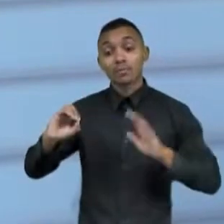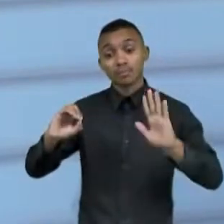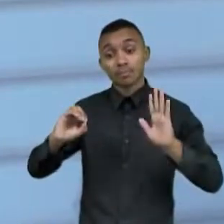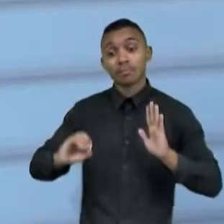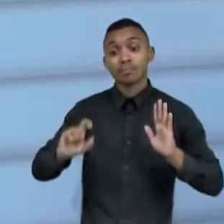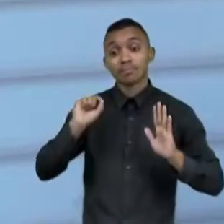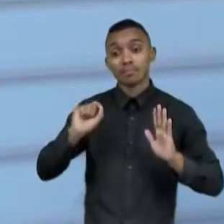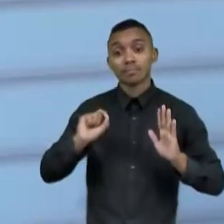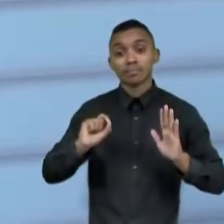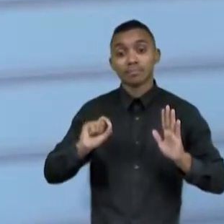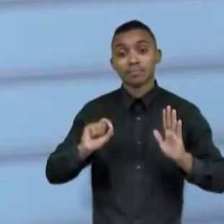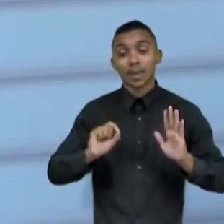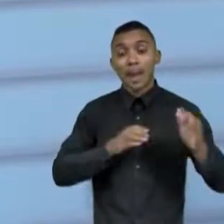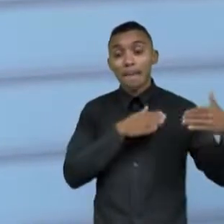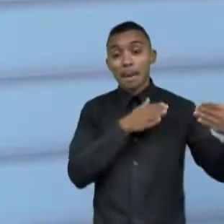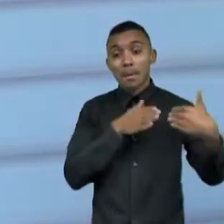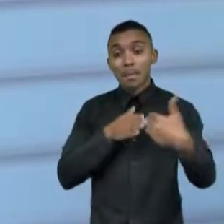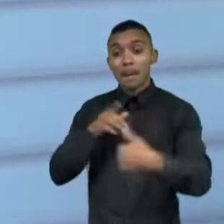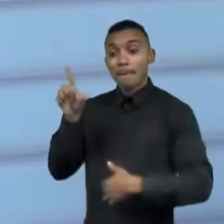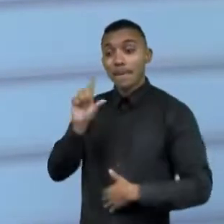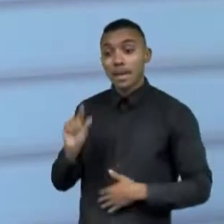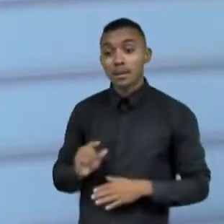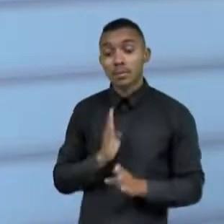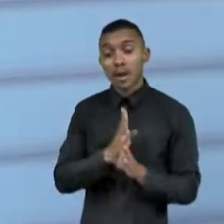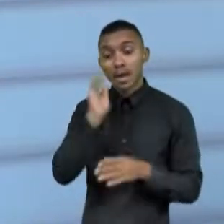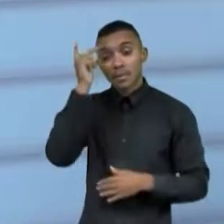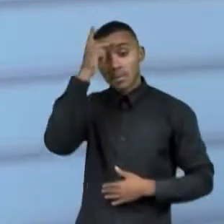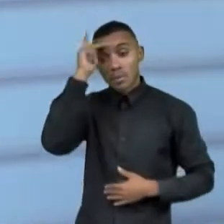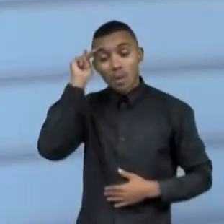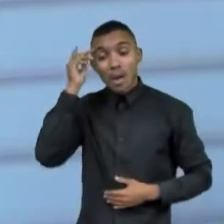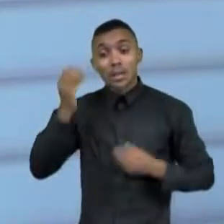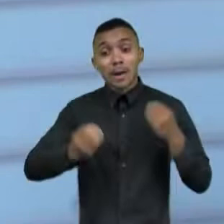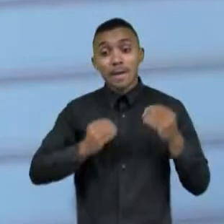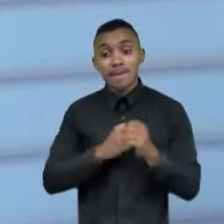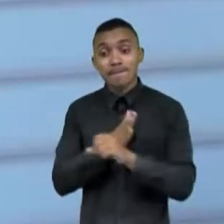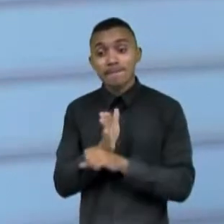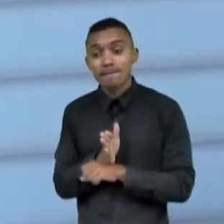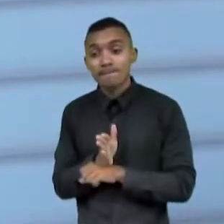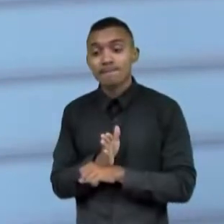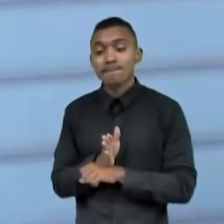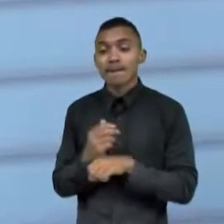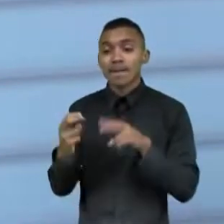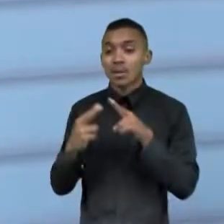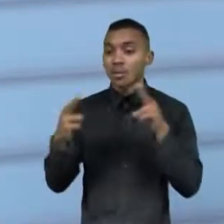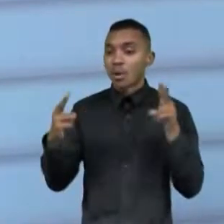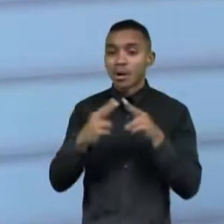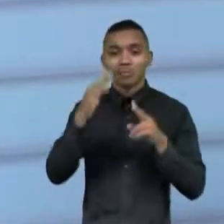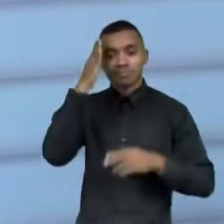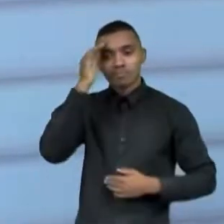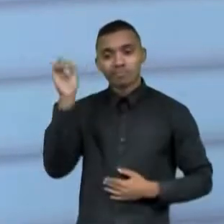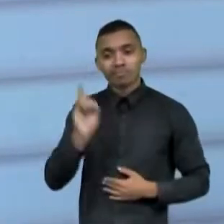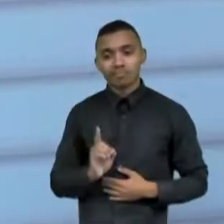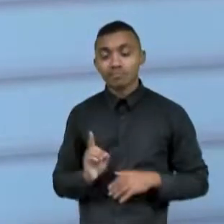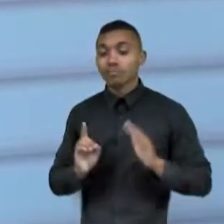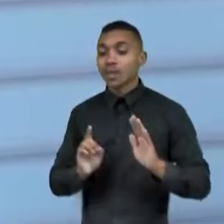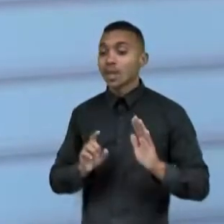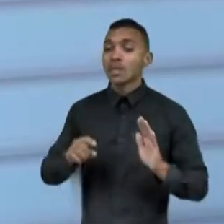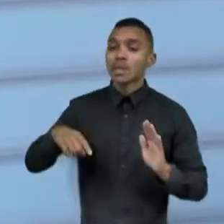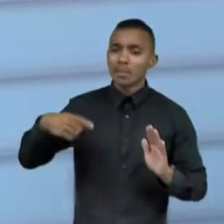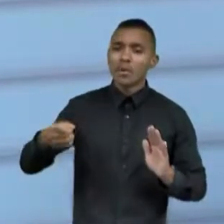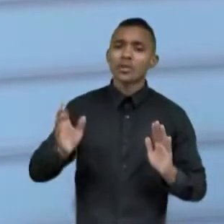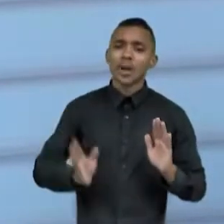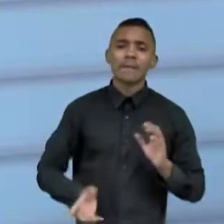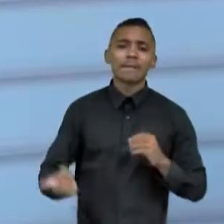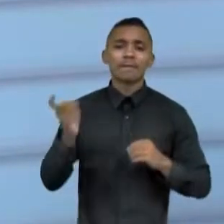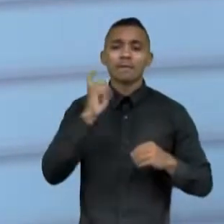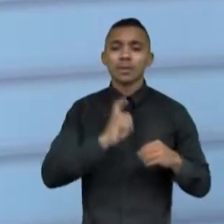de atendimentos, porque as pessoas ainda não sabiam como acessar o escritório, mas depois isso foi se recuperando,